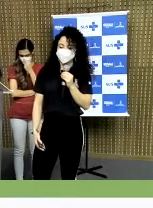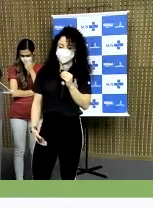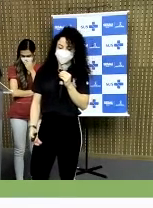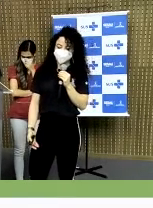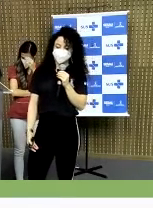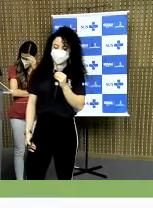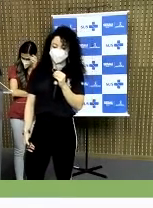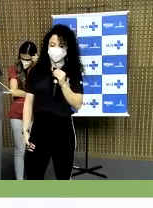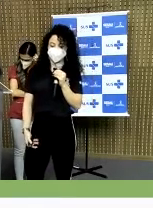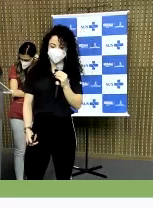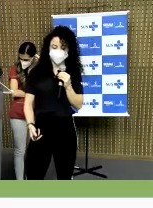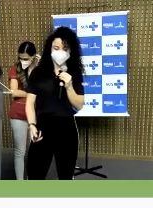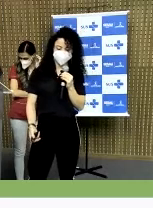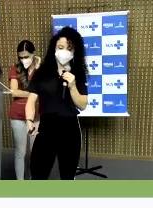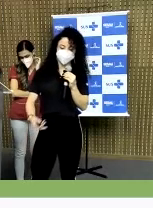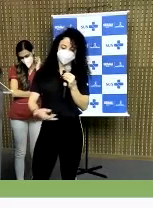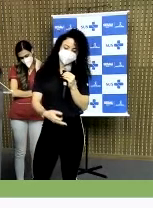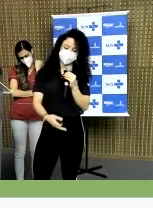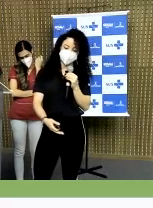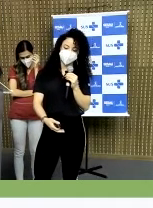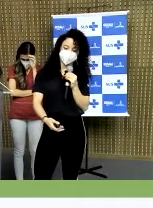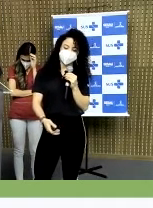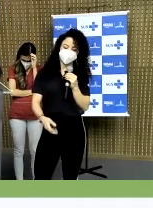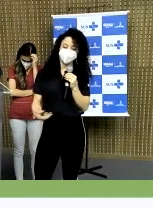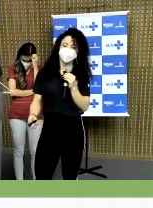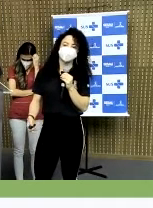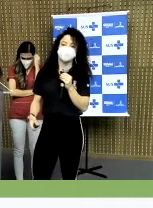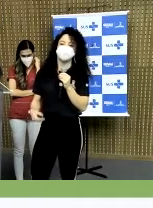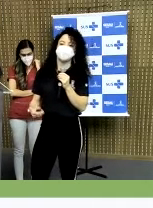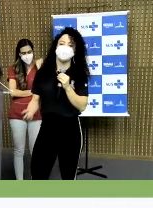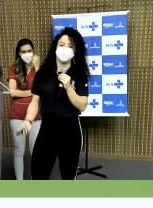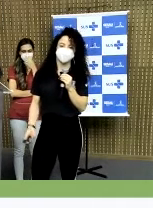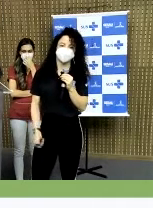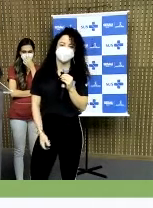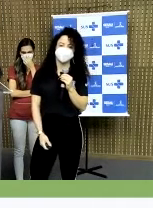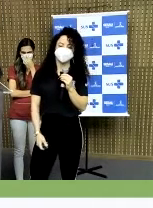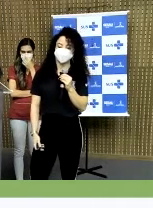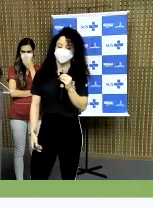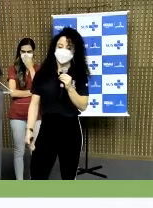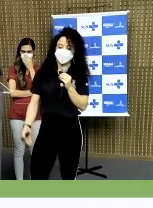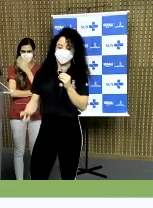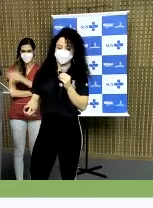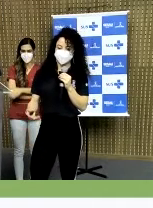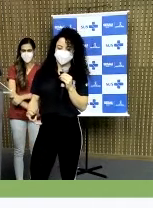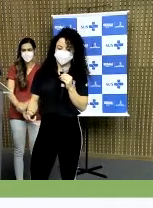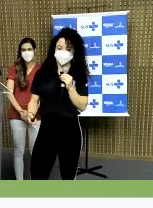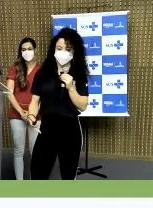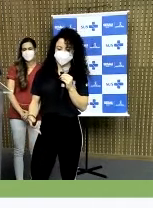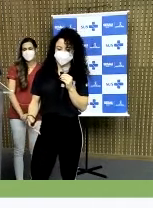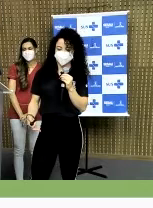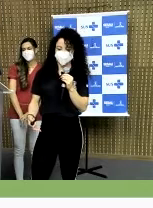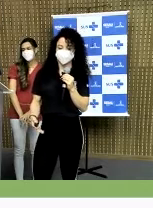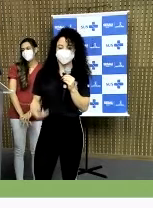Então, muitas vezes, os médicos que são clínicos gerais na unidade, eles ficam restritos a outras populações. E a maioria